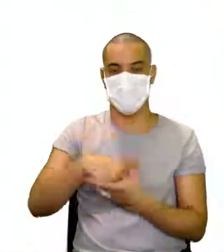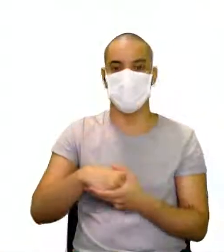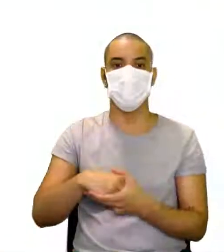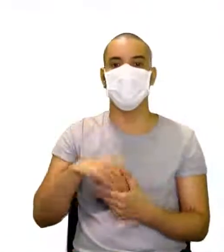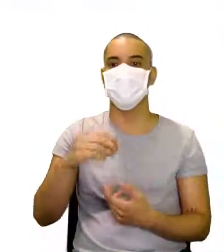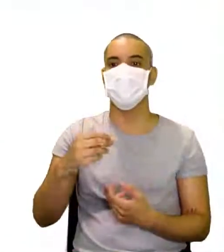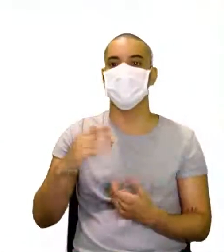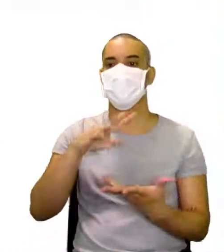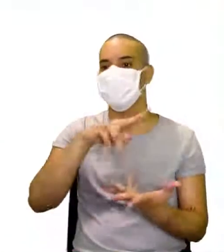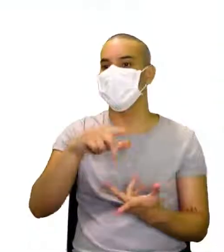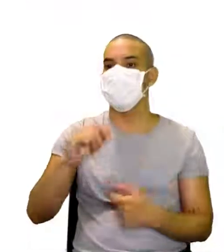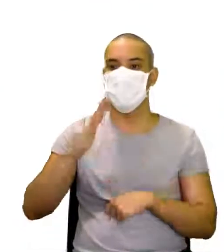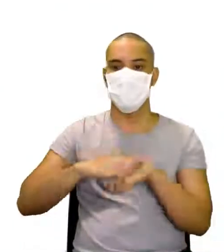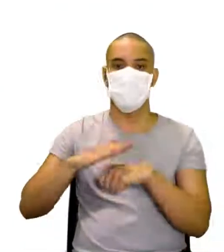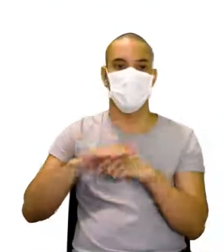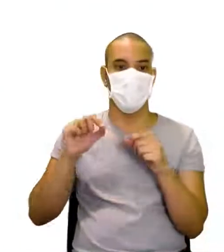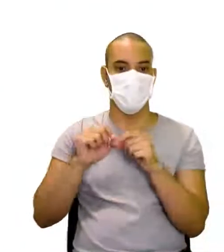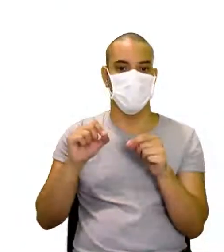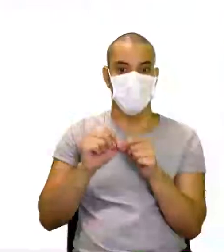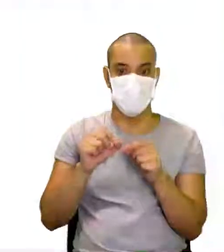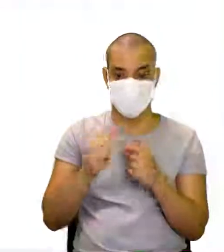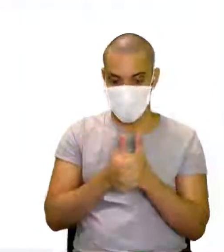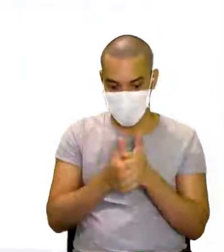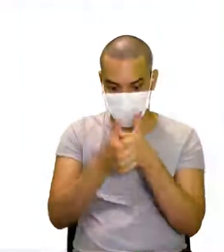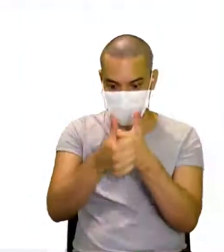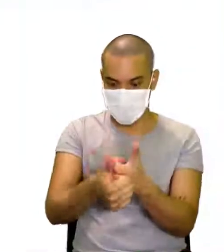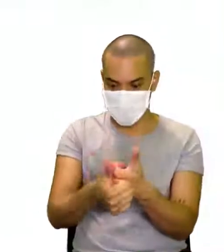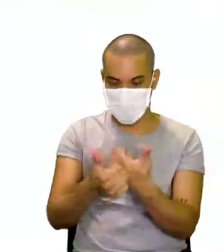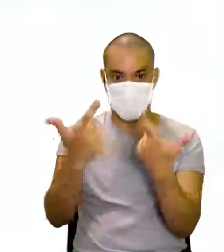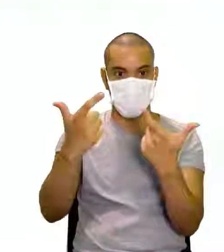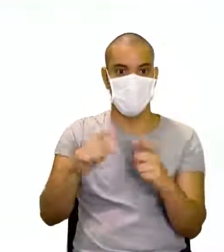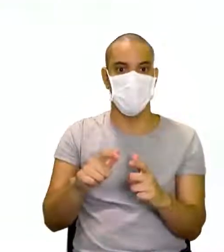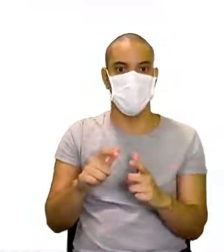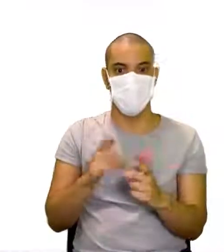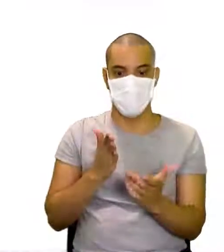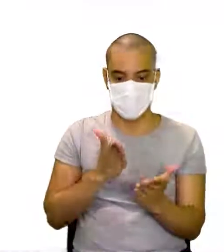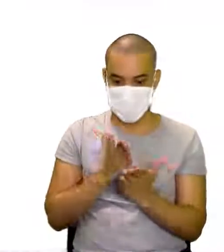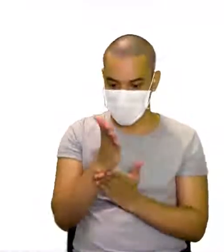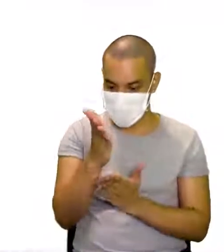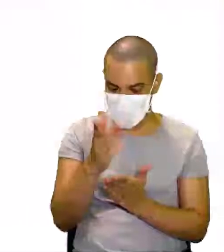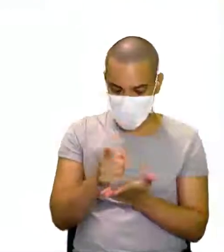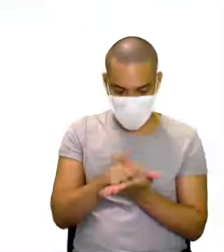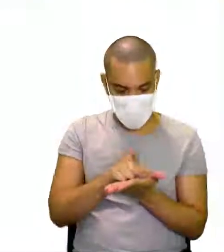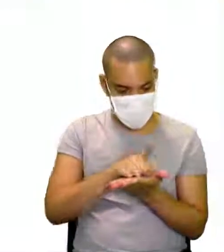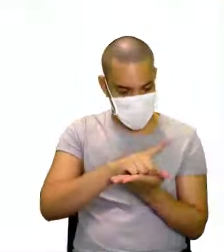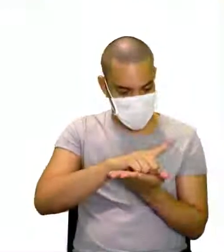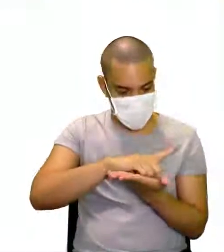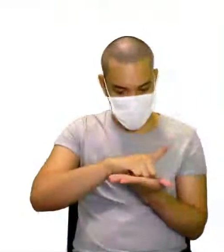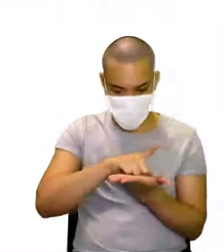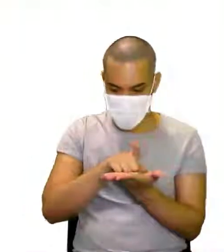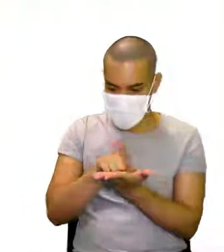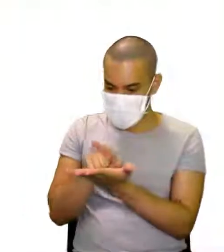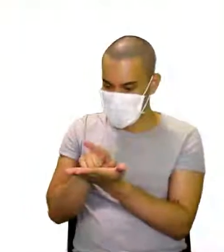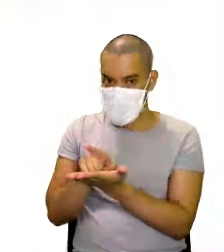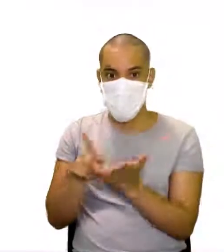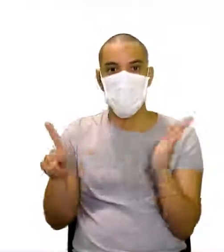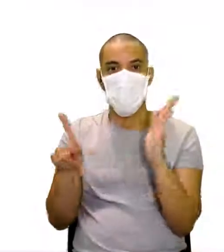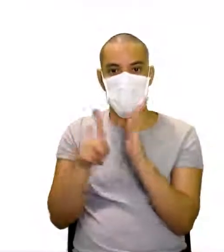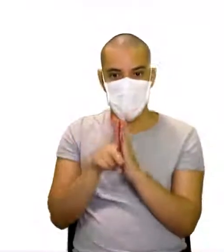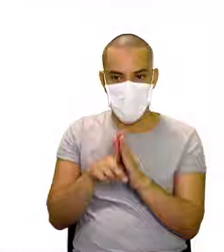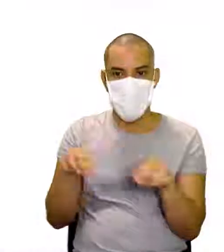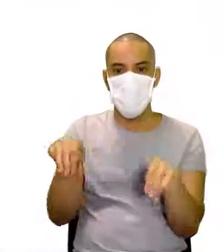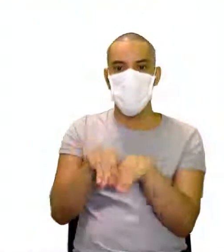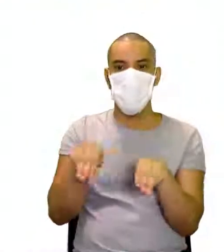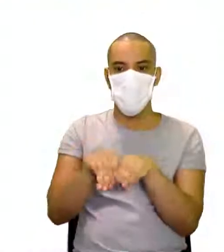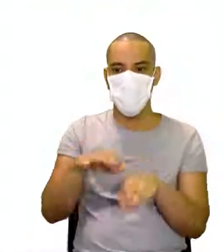que tende a fazer a agulha orientar-se paralelamente ao campo magnético. Então ela vai ficar paralela a esse